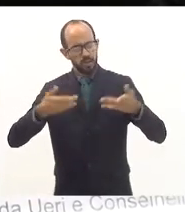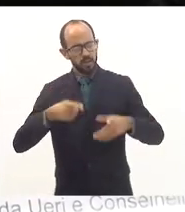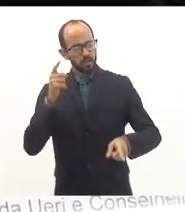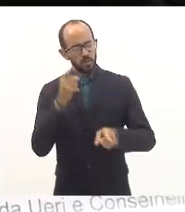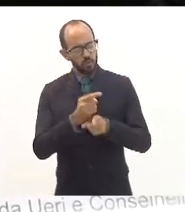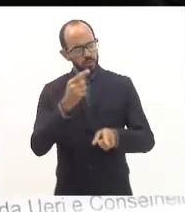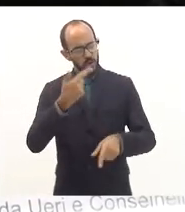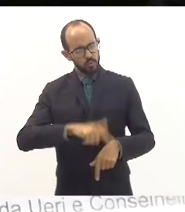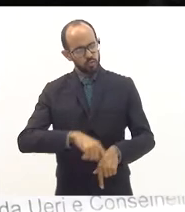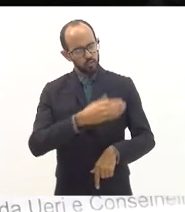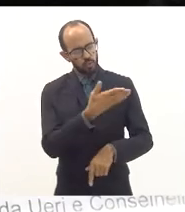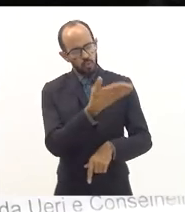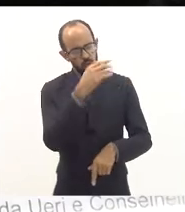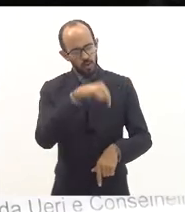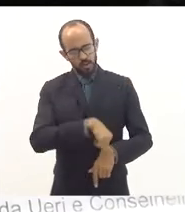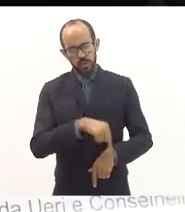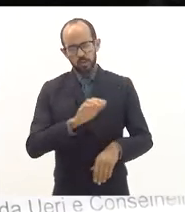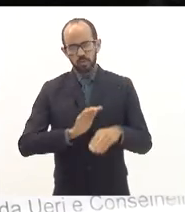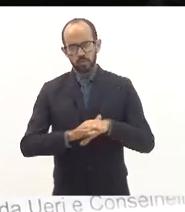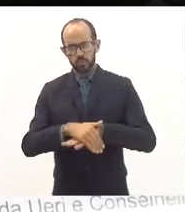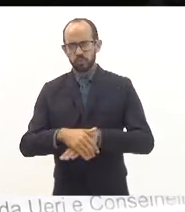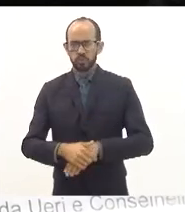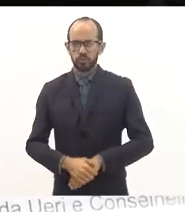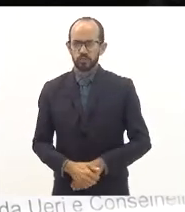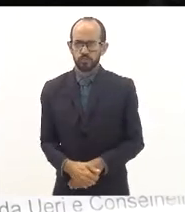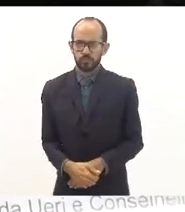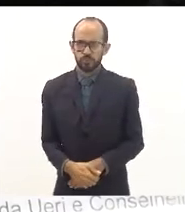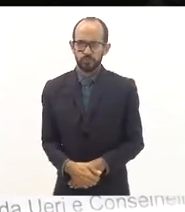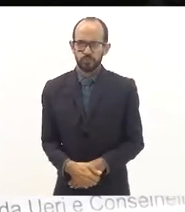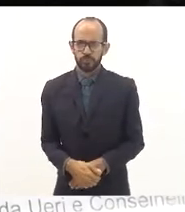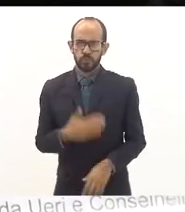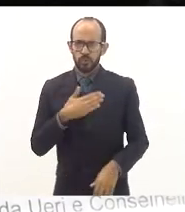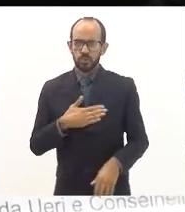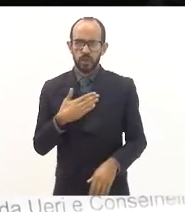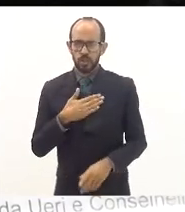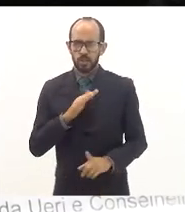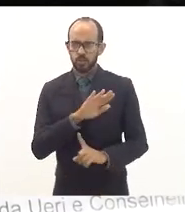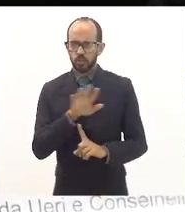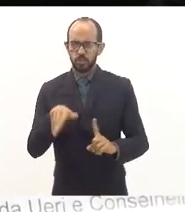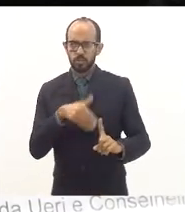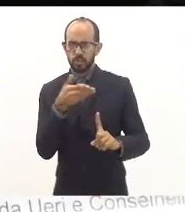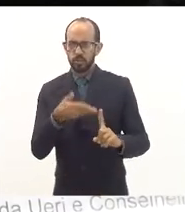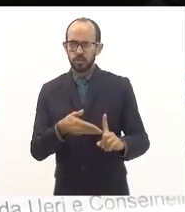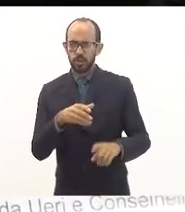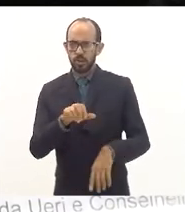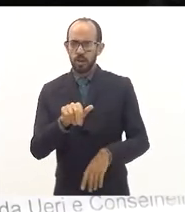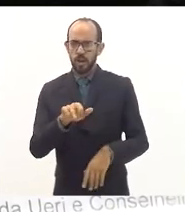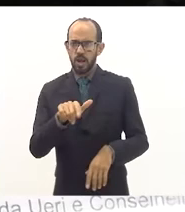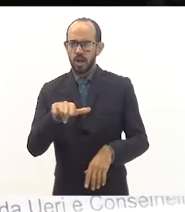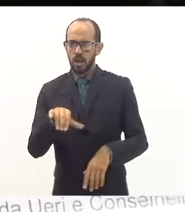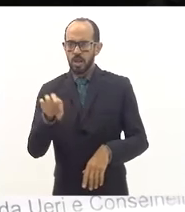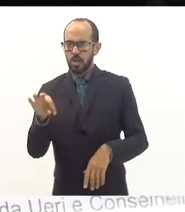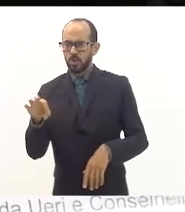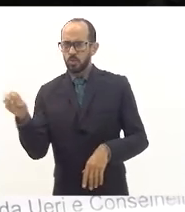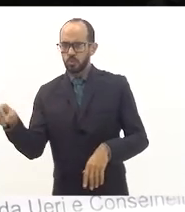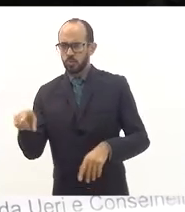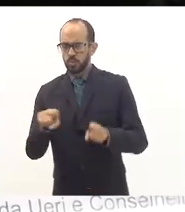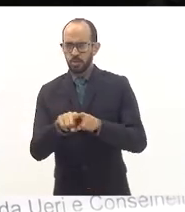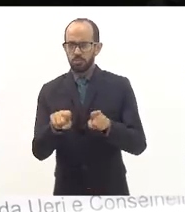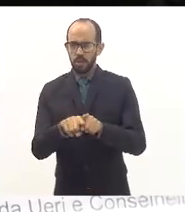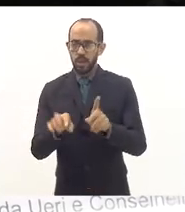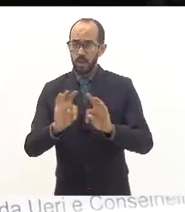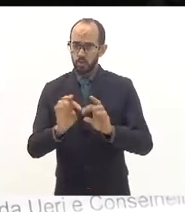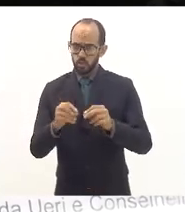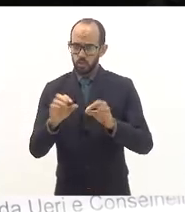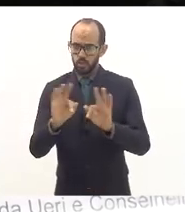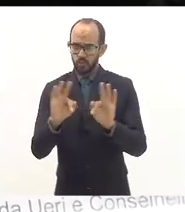aqui nesta noite. Gostaria de homenagear, Carlito, a família Brizola,